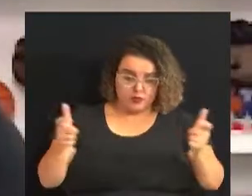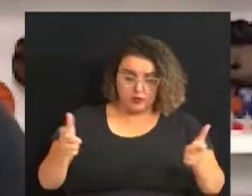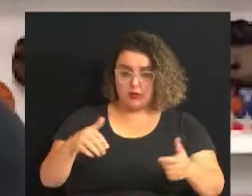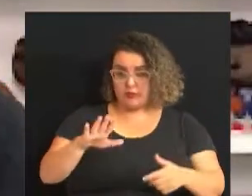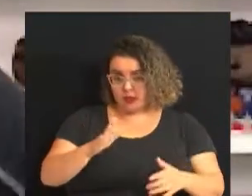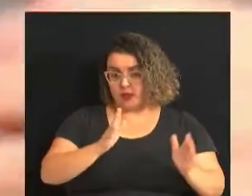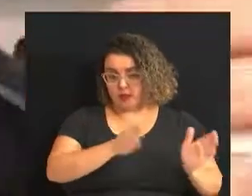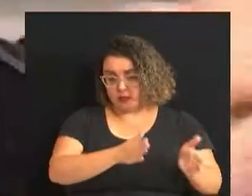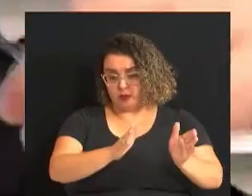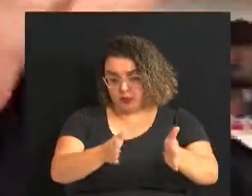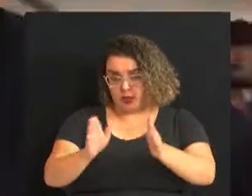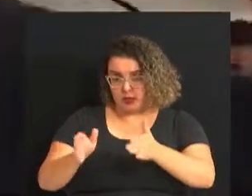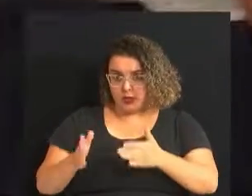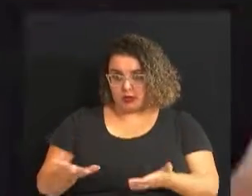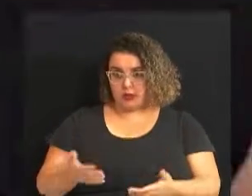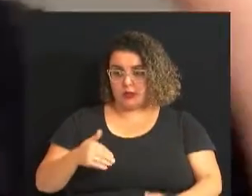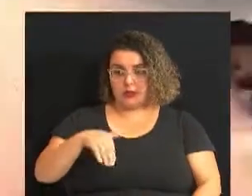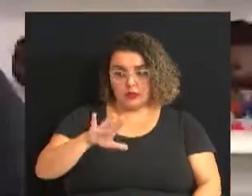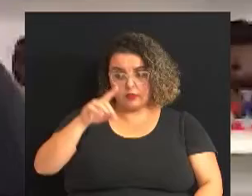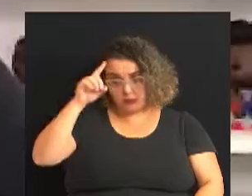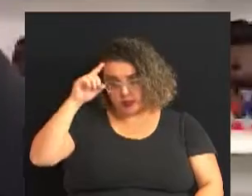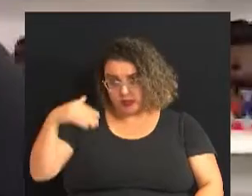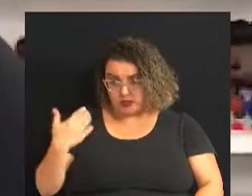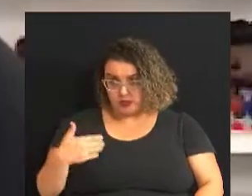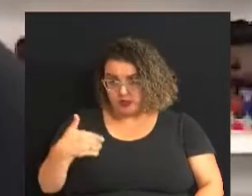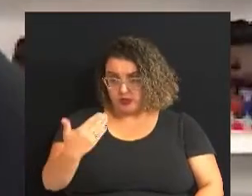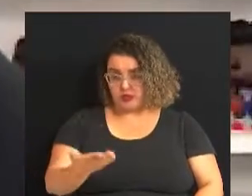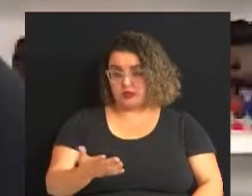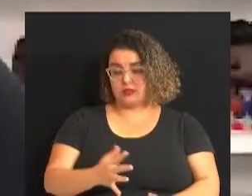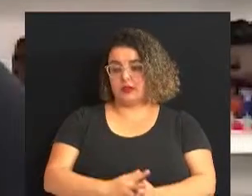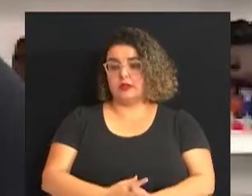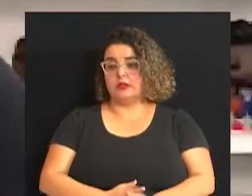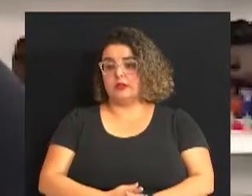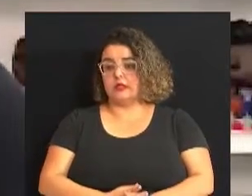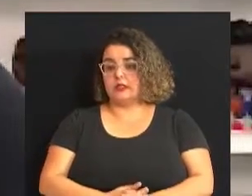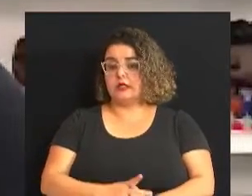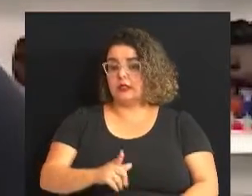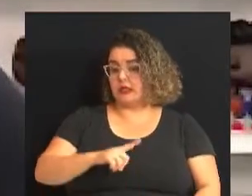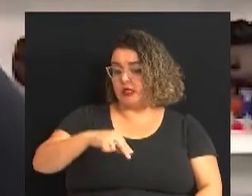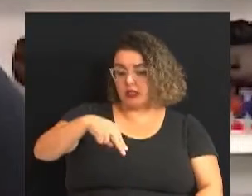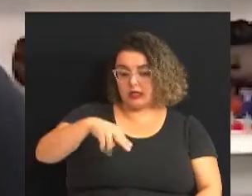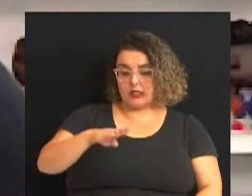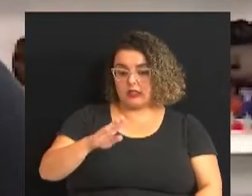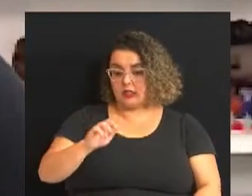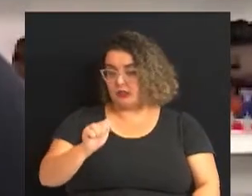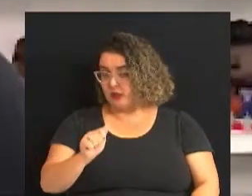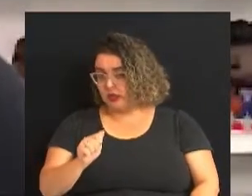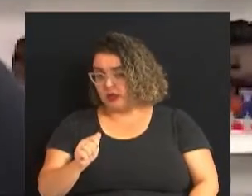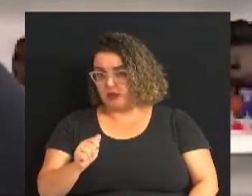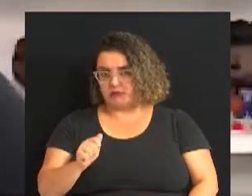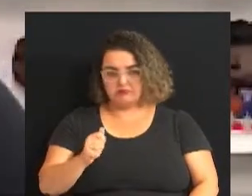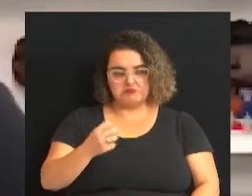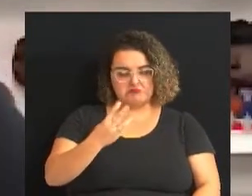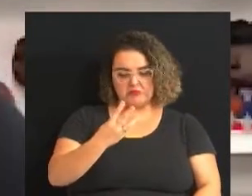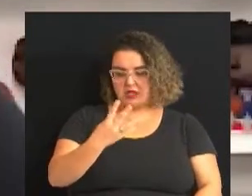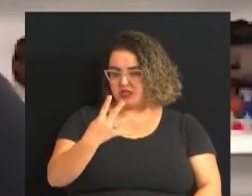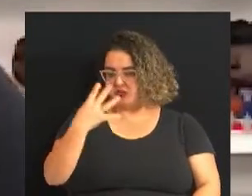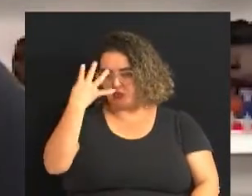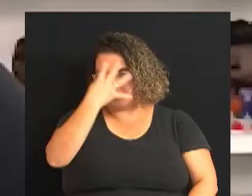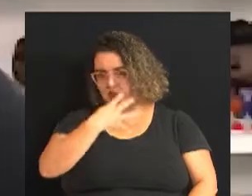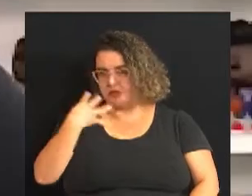são realizados em mais dias, né? E você tem na NBA apenas uma noite só, de 3, 4 horas e meia de